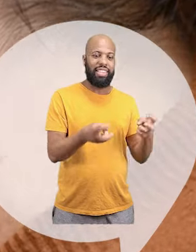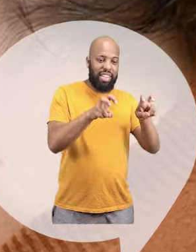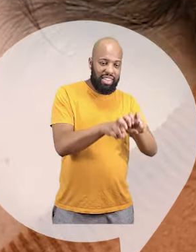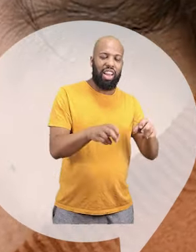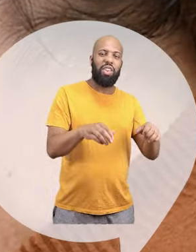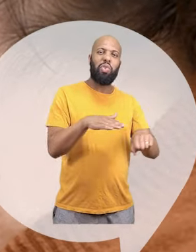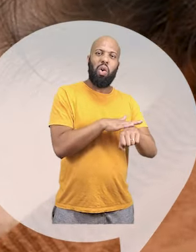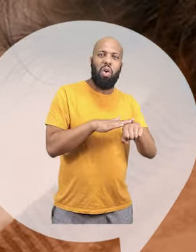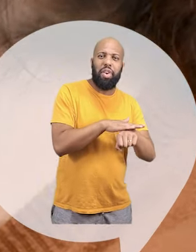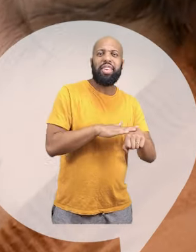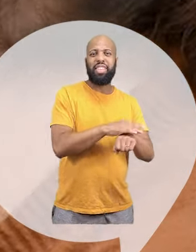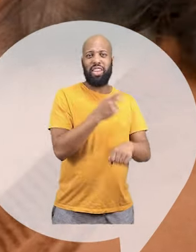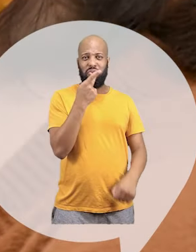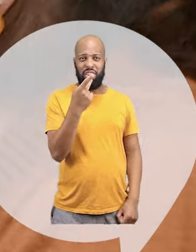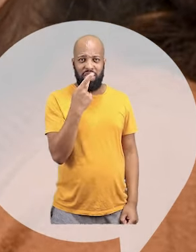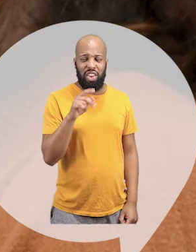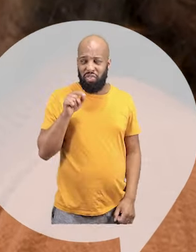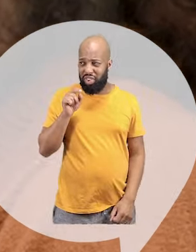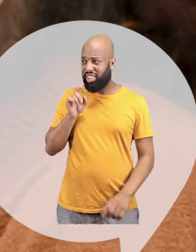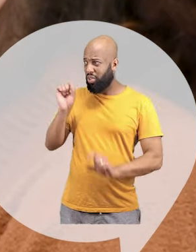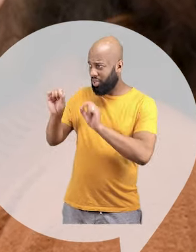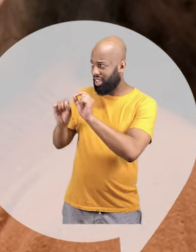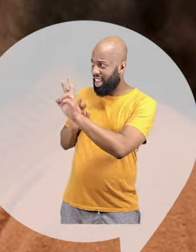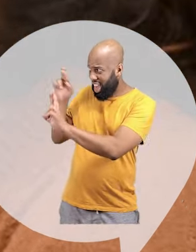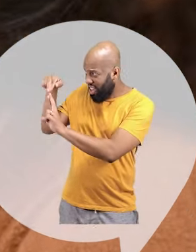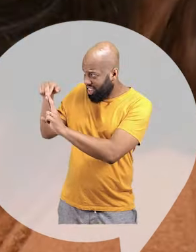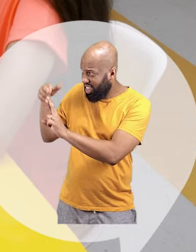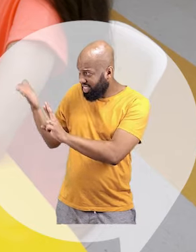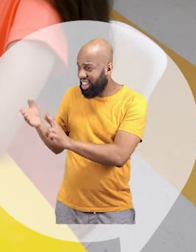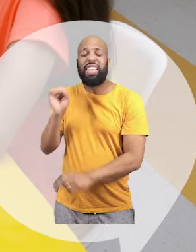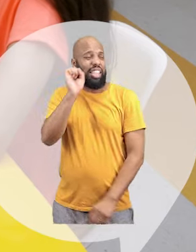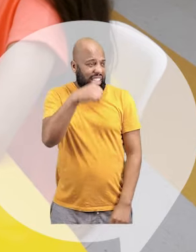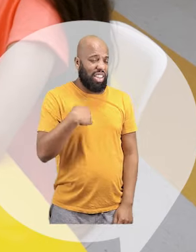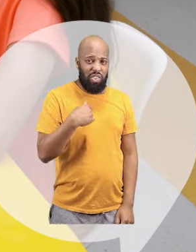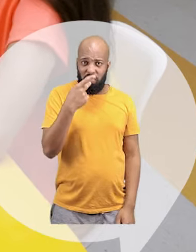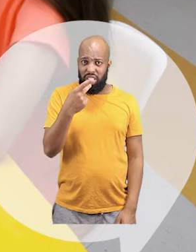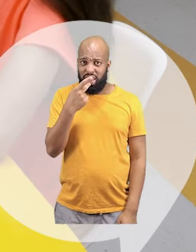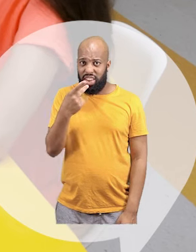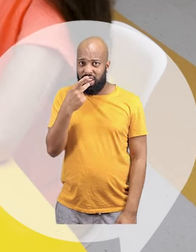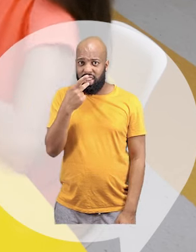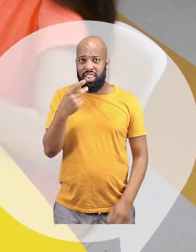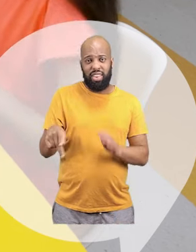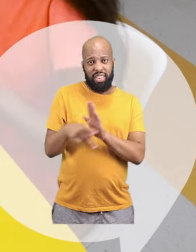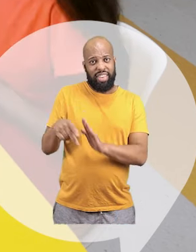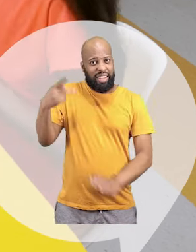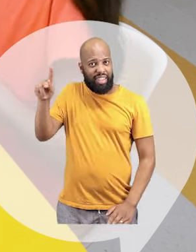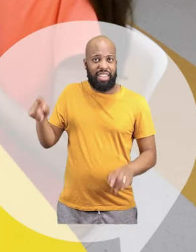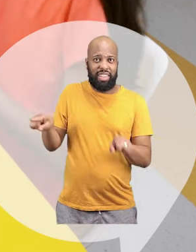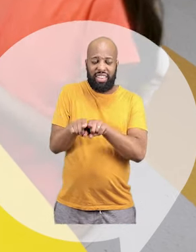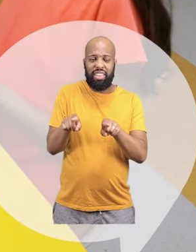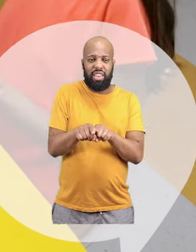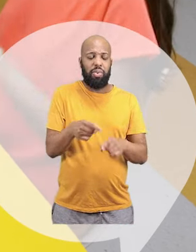com o pai e com a mãe referenciou ele sim eu falei então poder